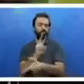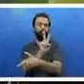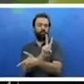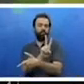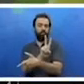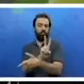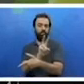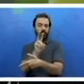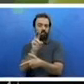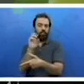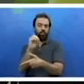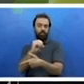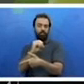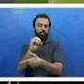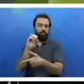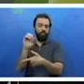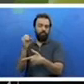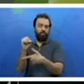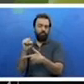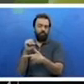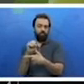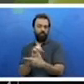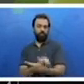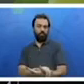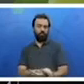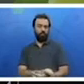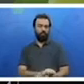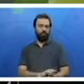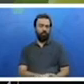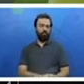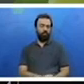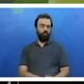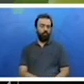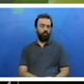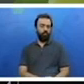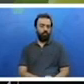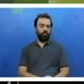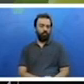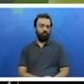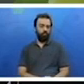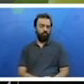20 por 8, vou dar 10 segundos para vocês fazerem.